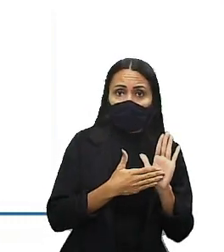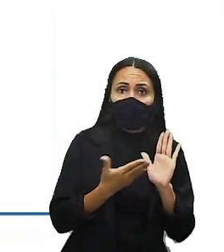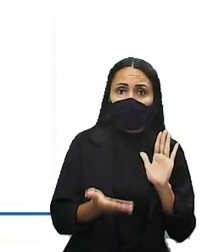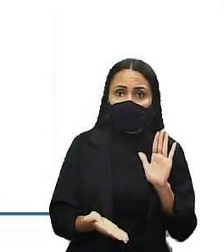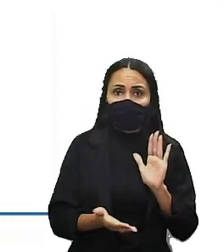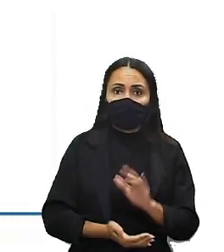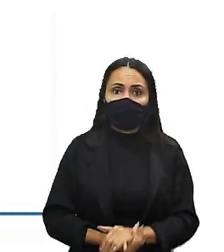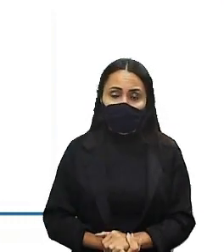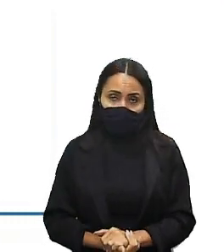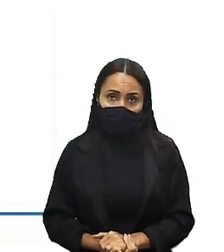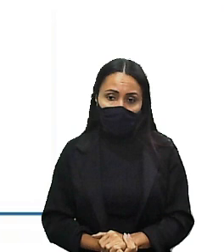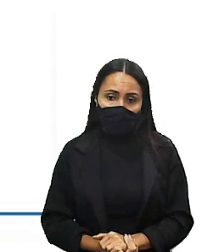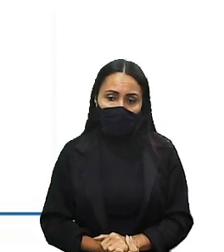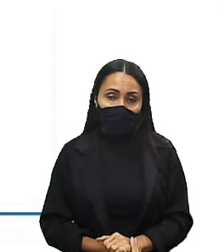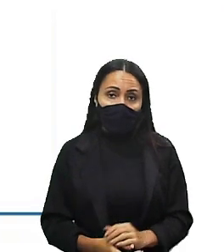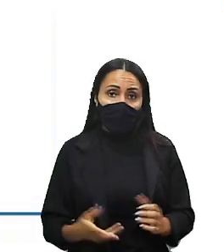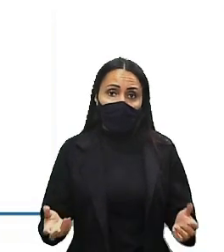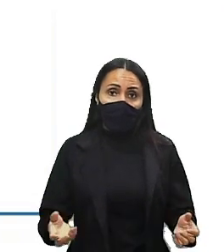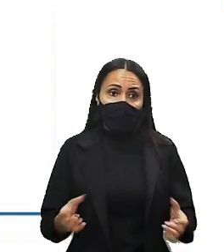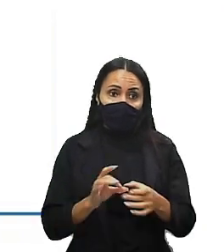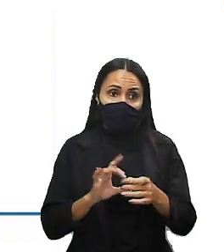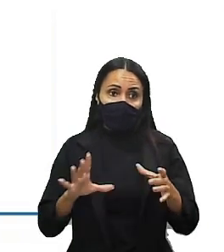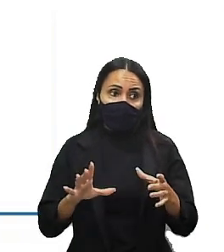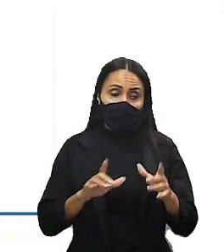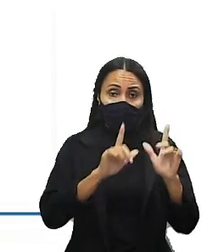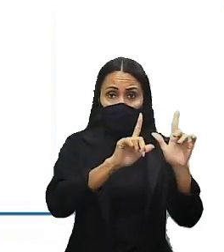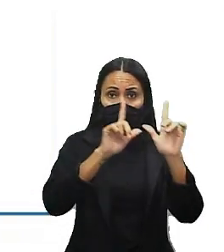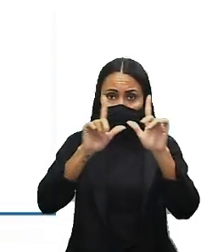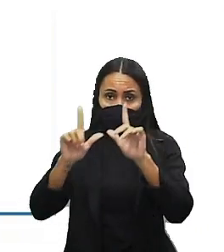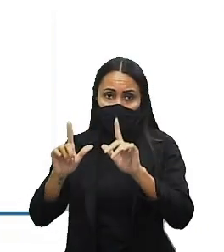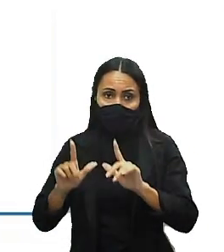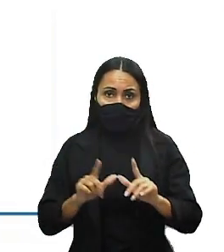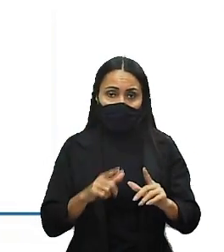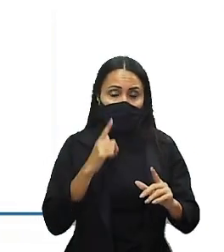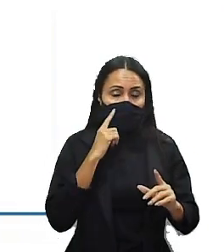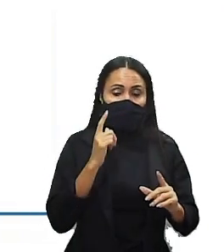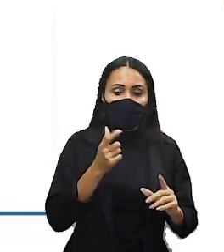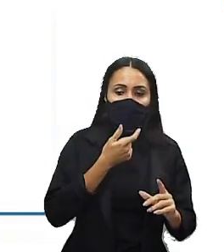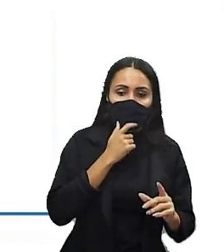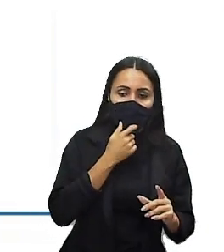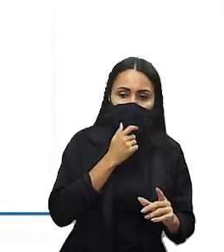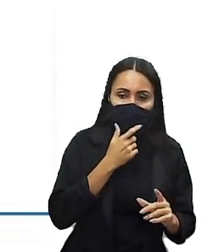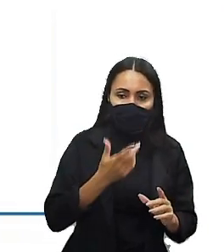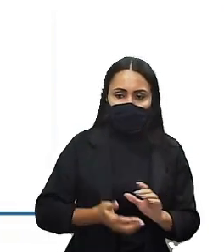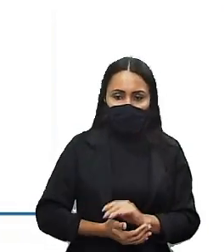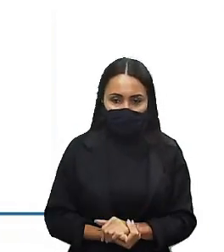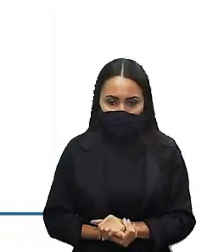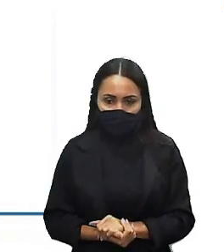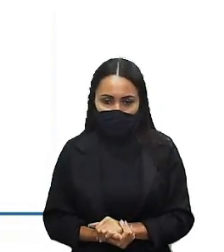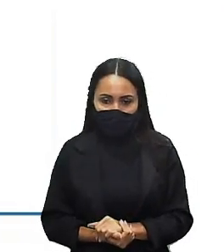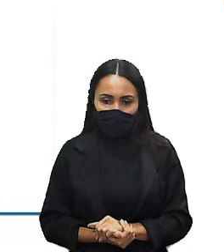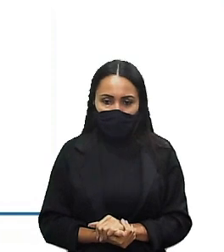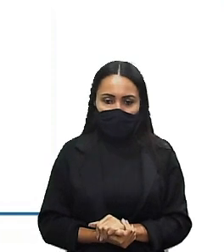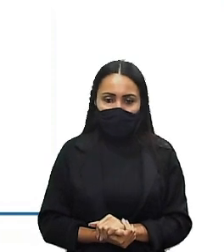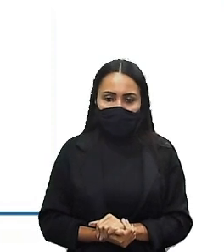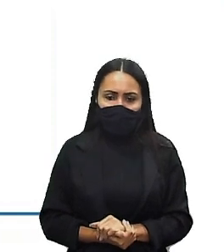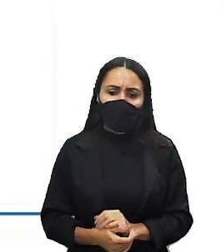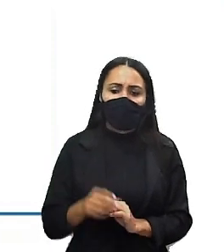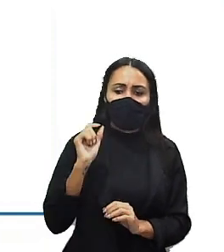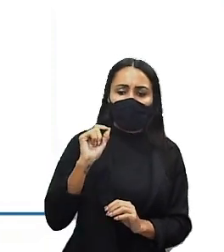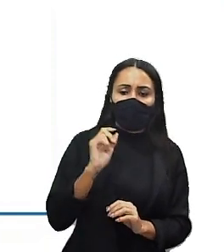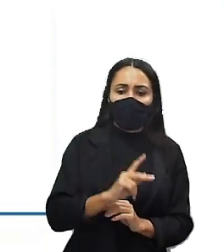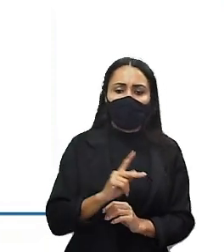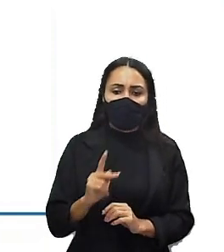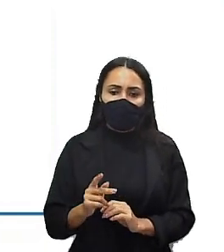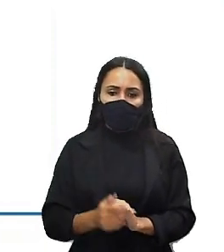né? Trata-se de uma exposição itinerante. Aí vamos ver como é que está o inglês da gente, né? A Mile in My Shoes. O que é isso, professor?